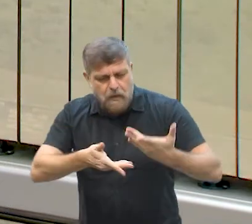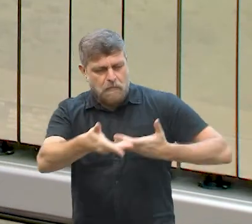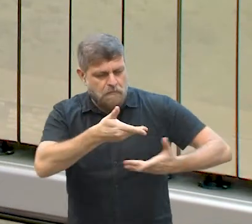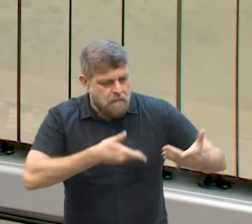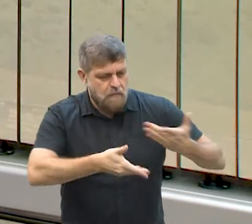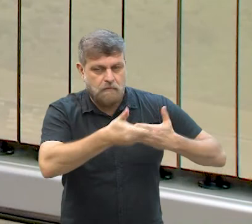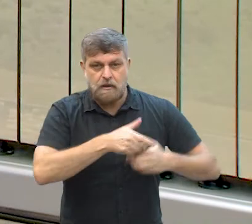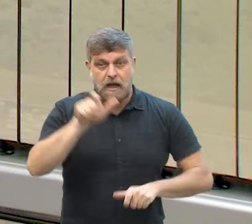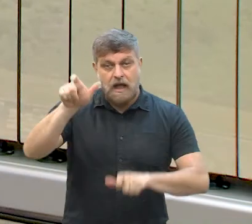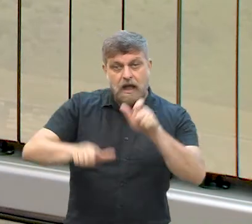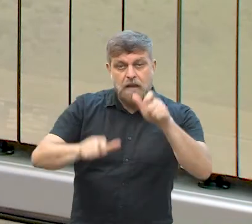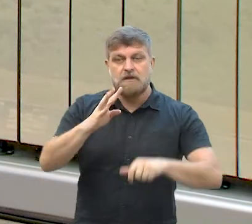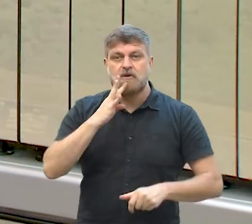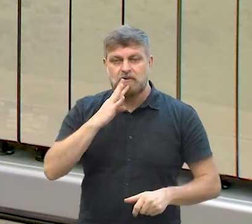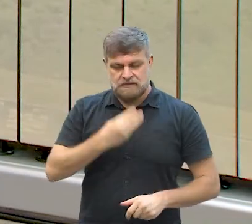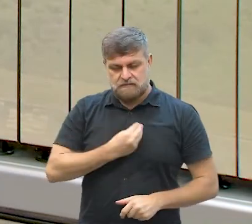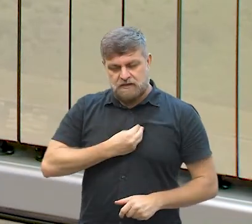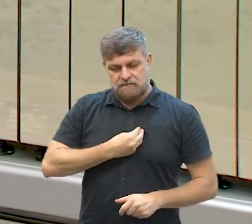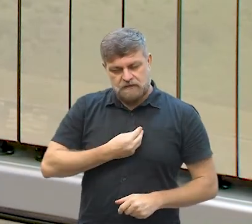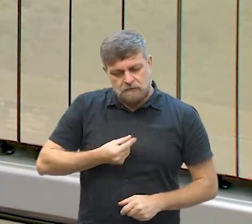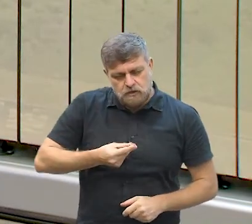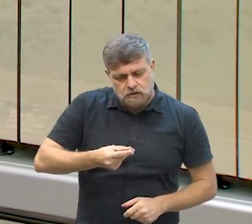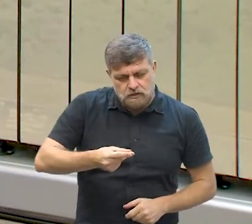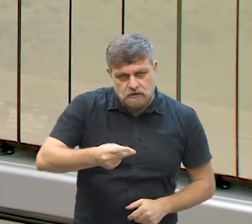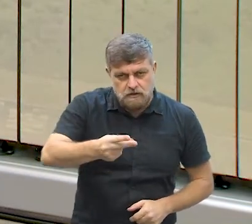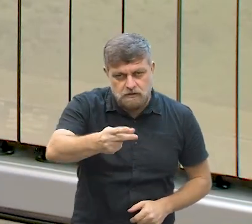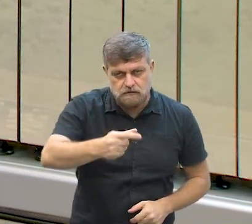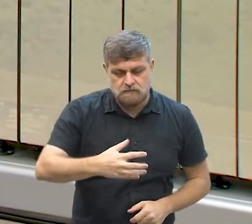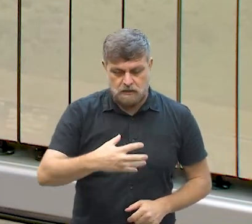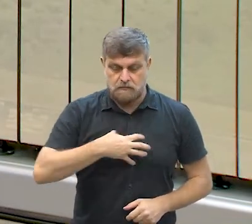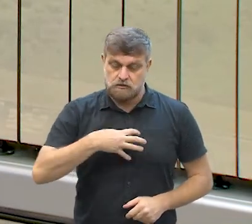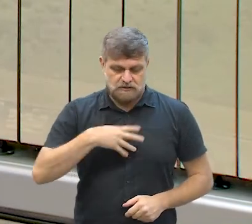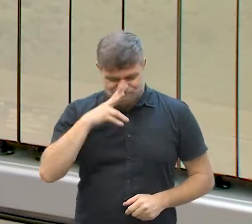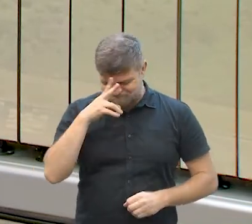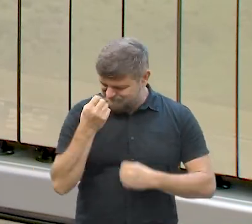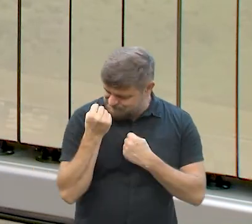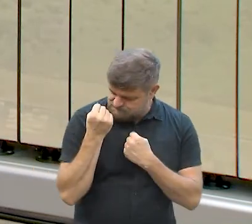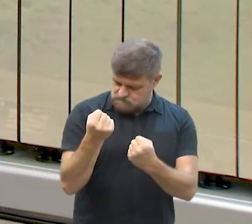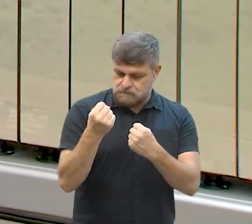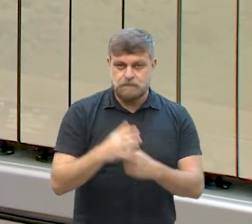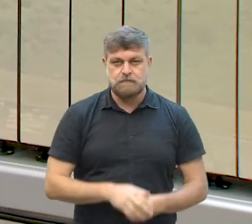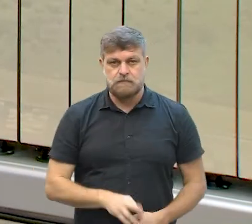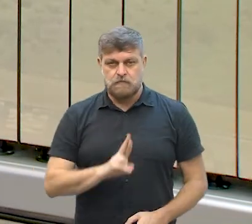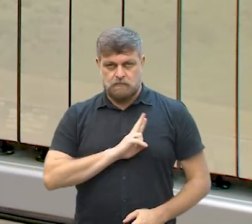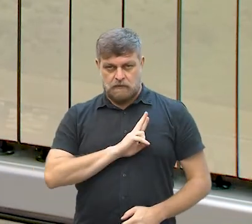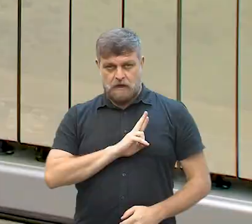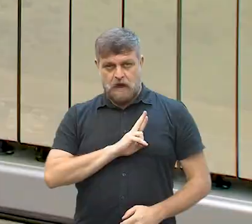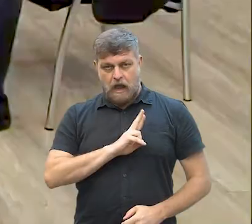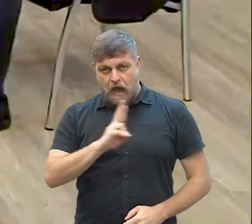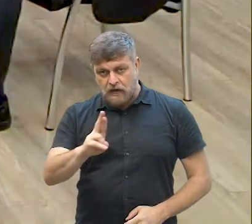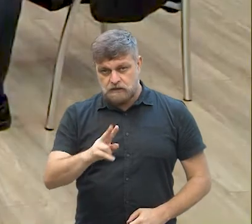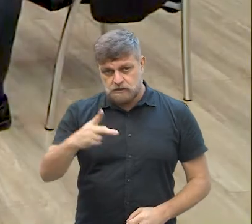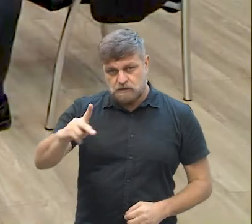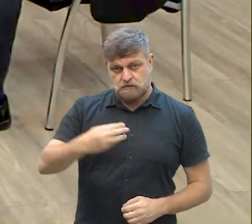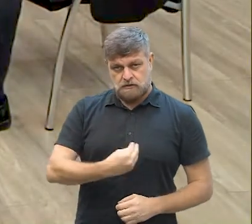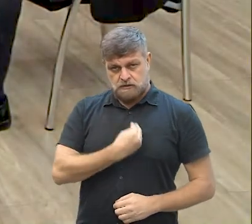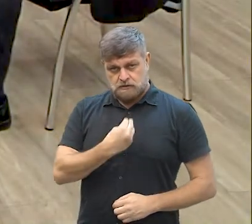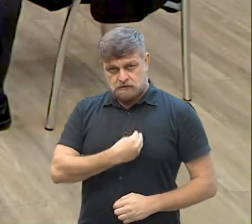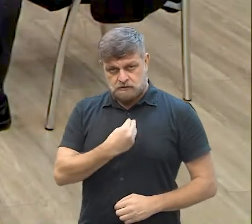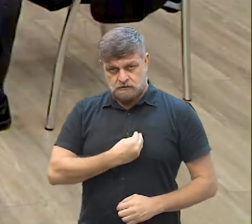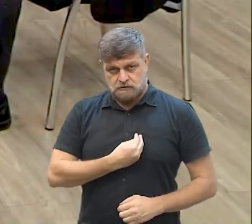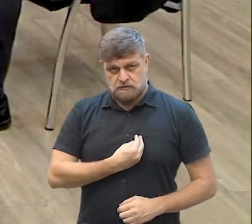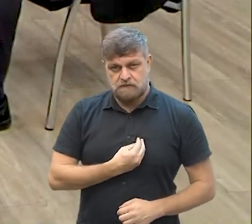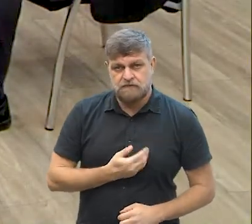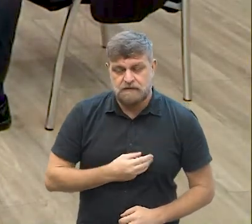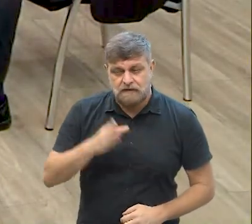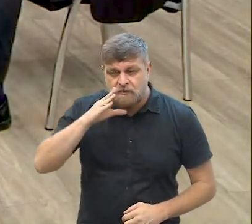boas pessoas que a gente tem conhecido durante minha vida toda. Então, isso tem se fortalecido durante todo esse tempo. E a religião, ela entrou na sua